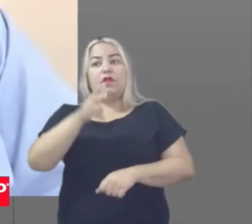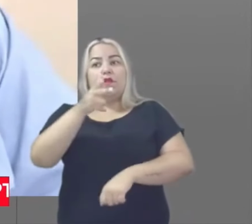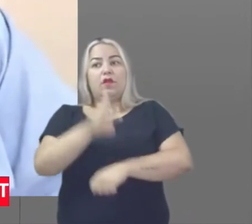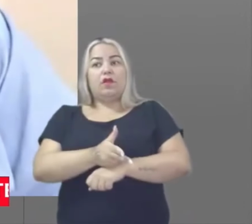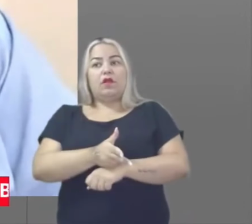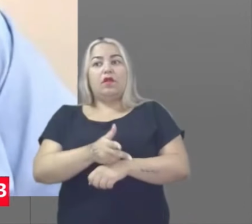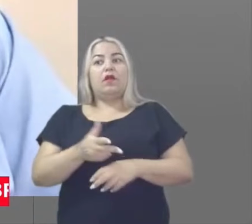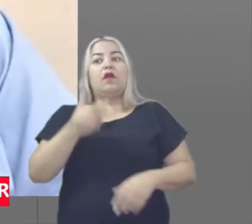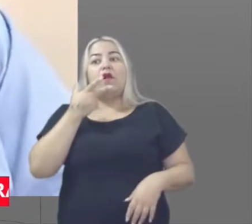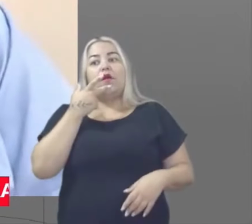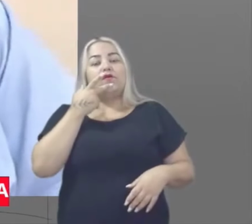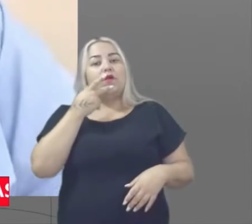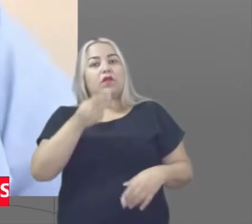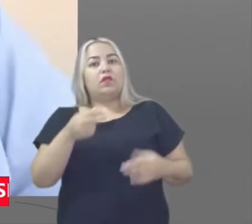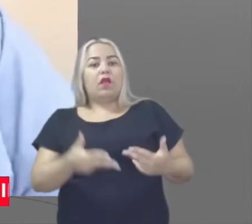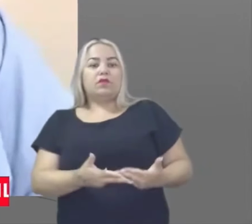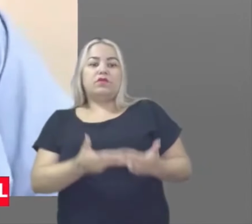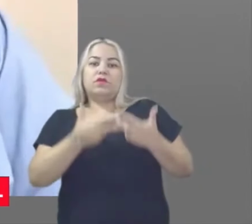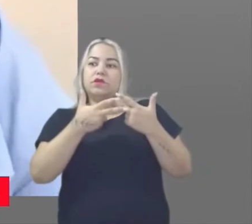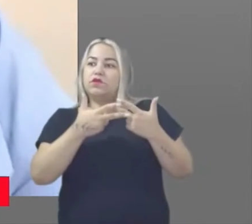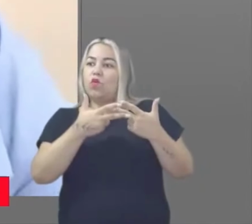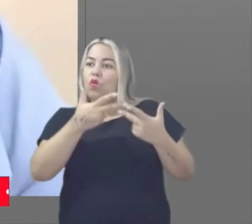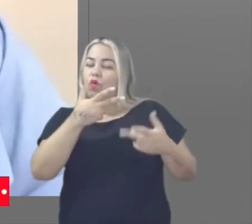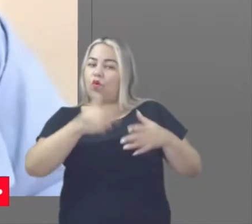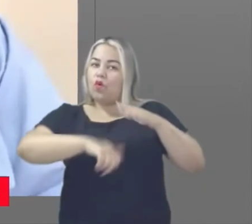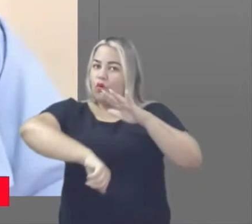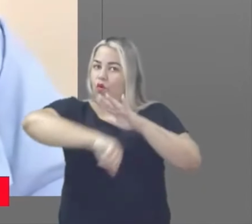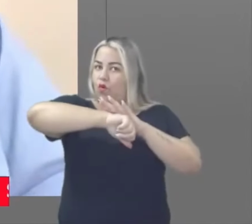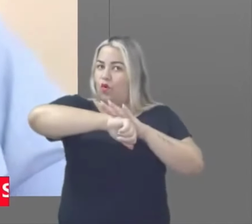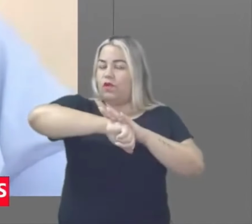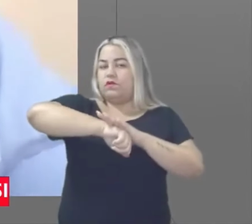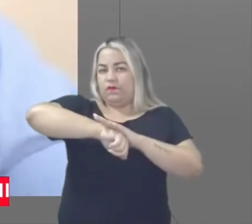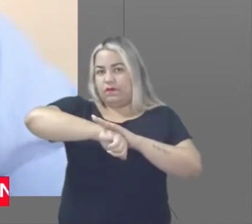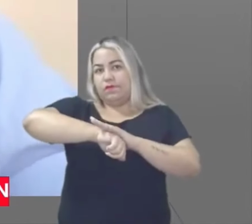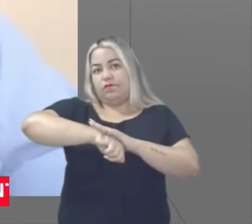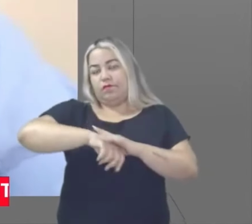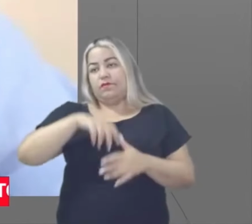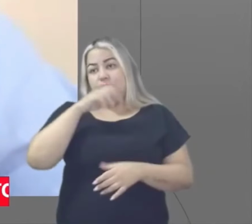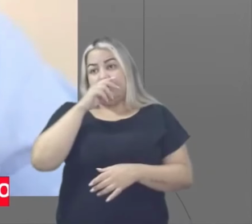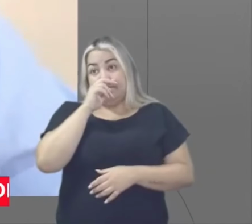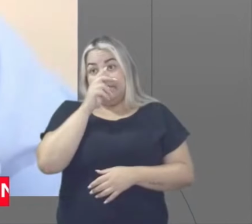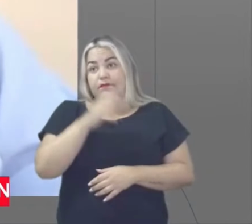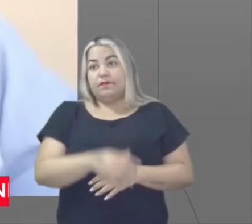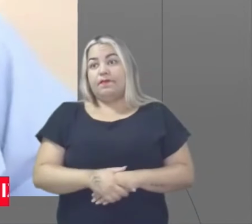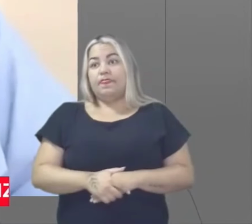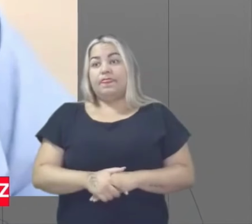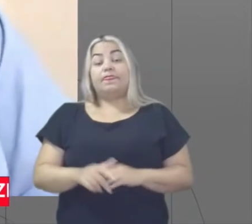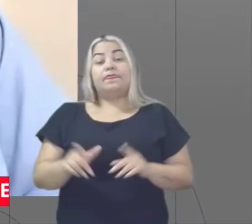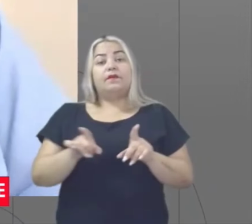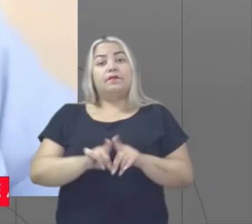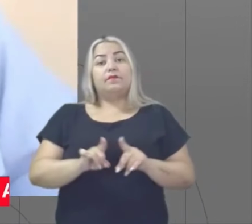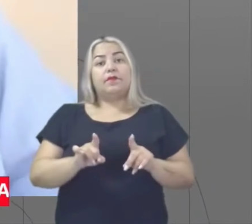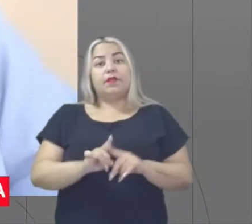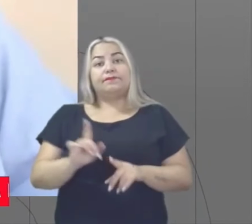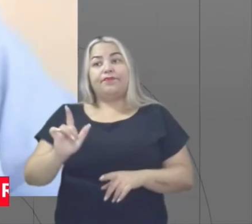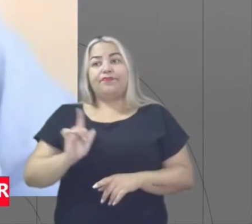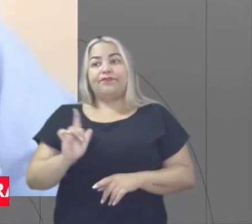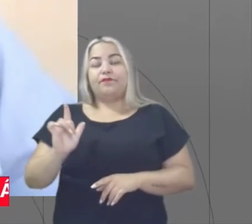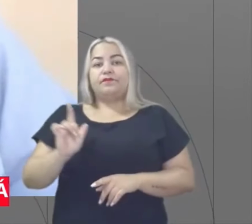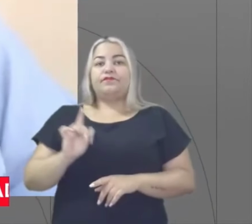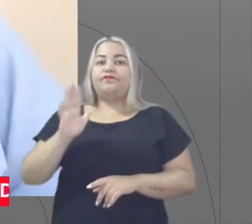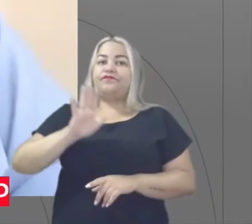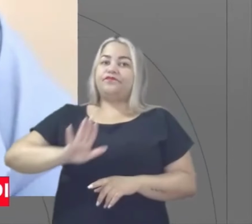imediatamente confessam seus crimes e isso gera uma economicidade jurídica. E, para além disso, existem também dados